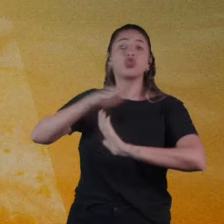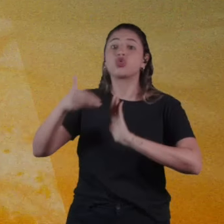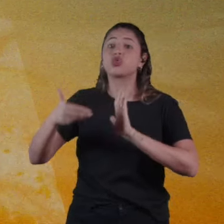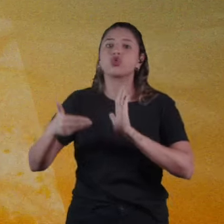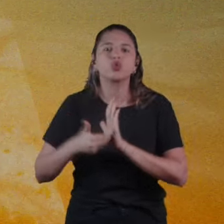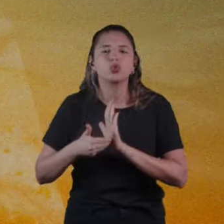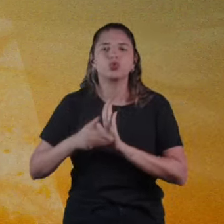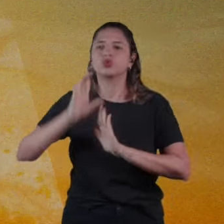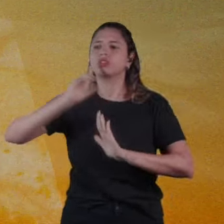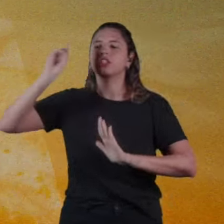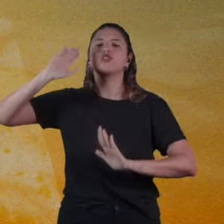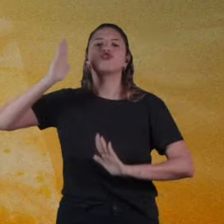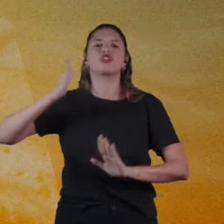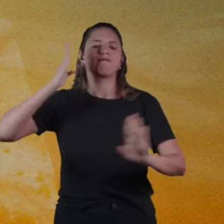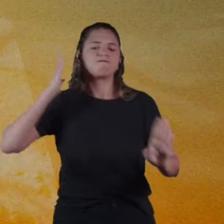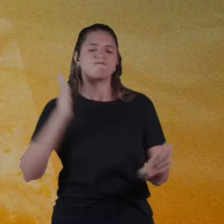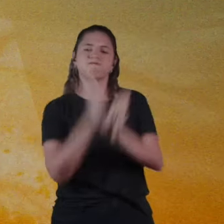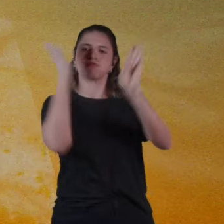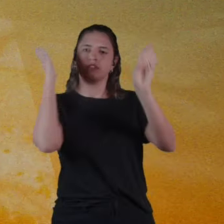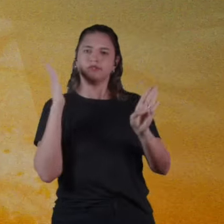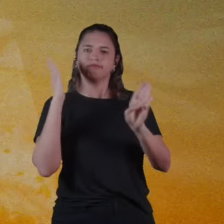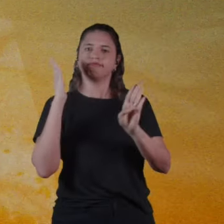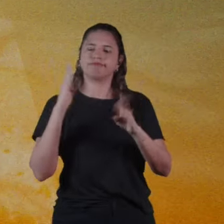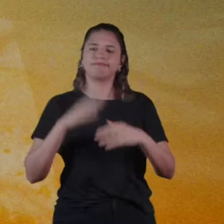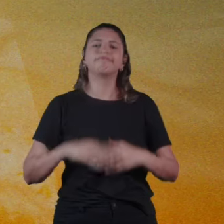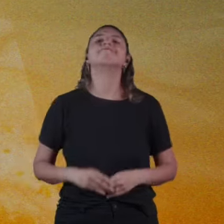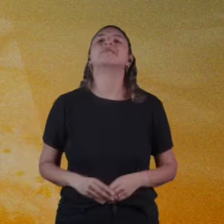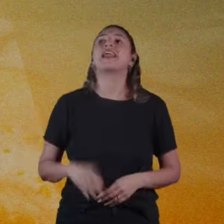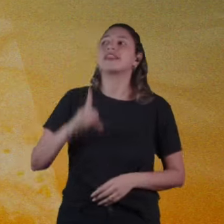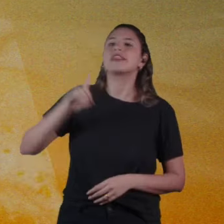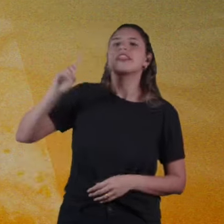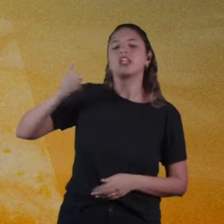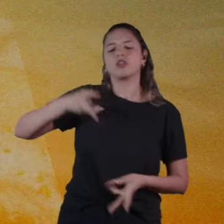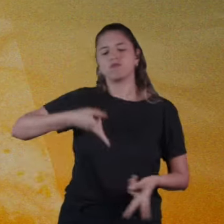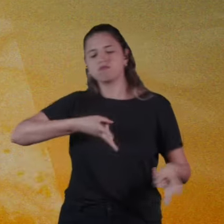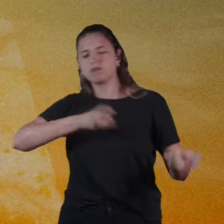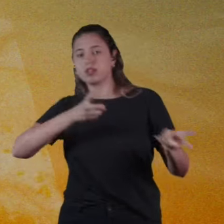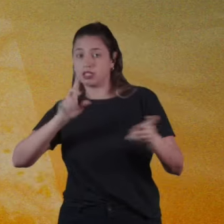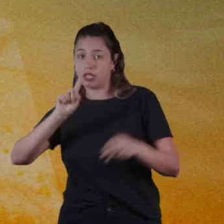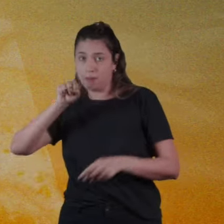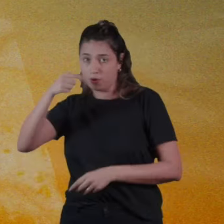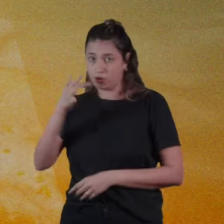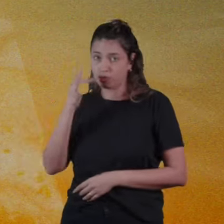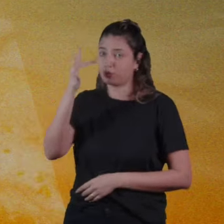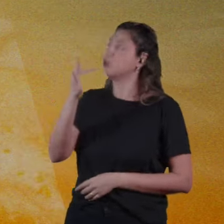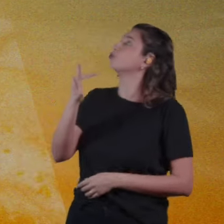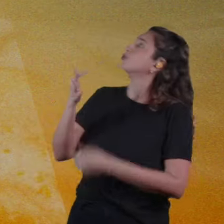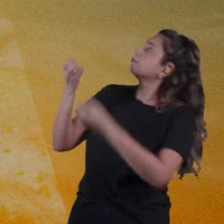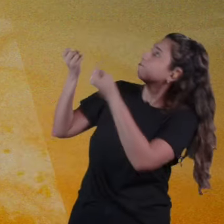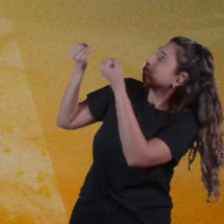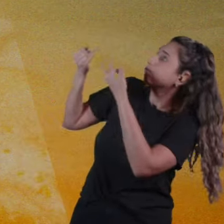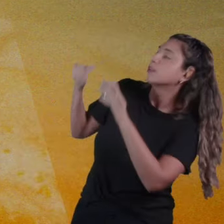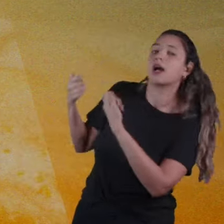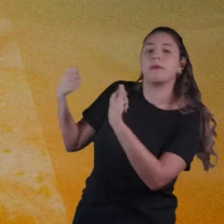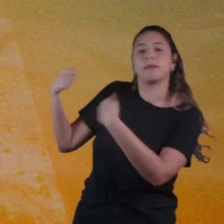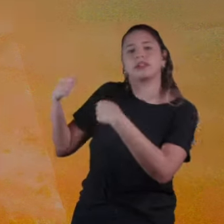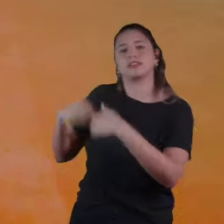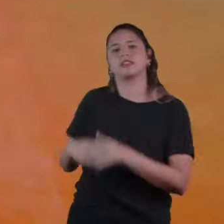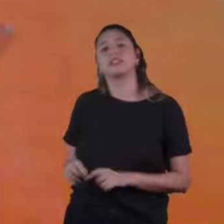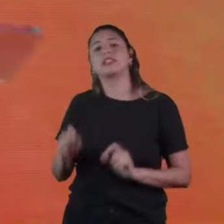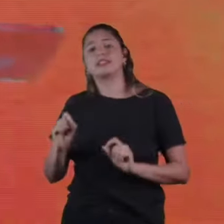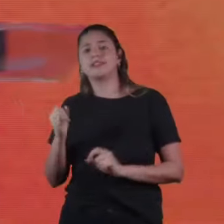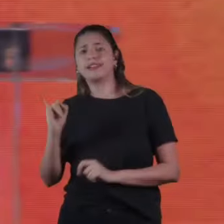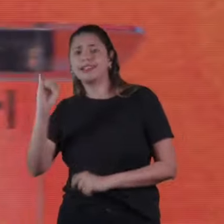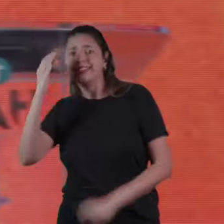estão descobertas e patentes aos olhos daquele a quem temos de prestar contas. Quem entende a onisciência de Deus,